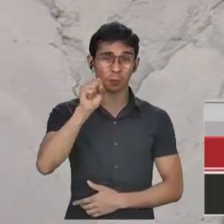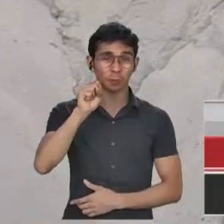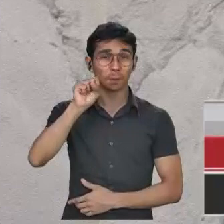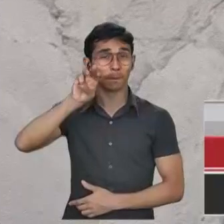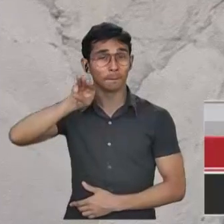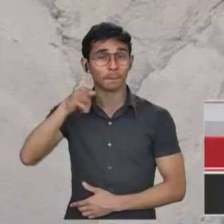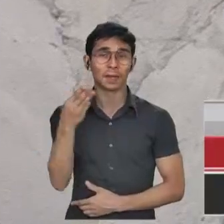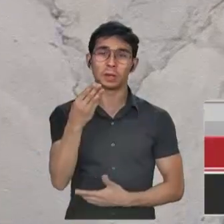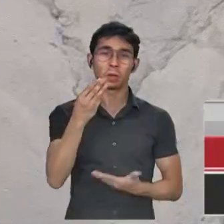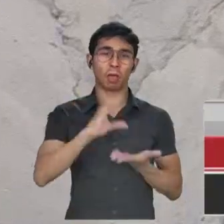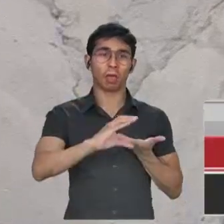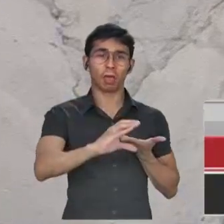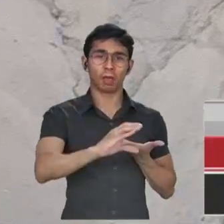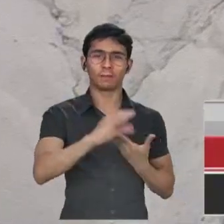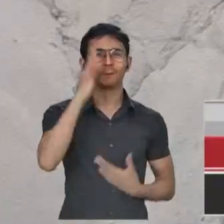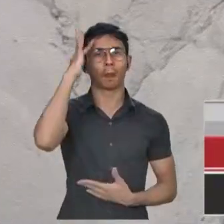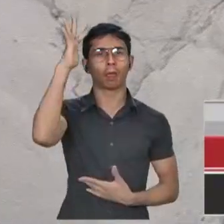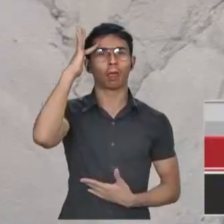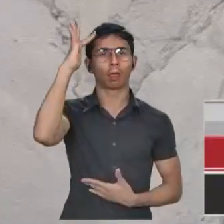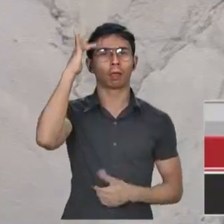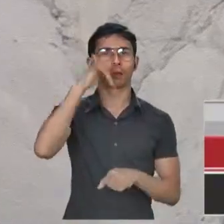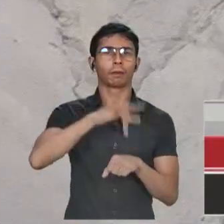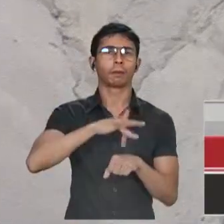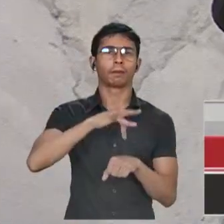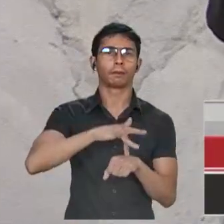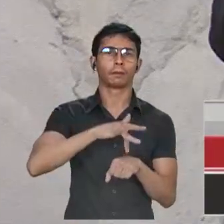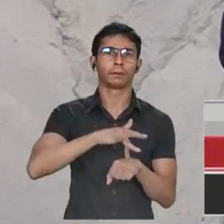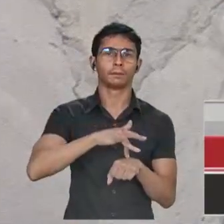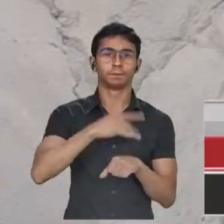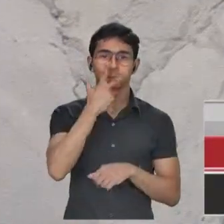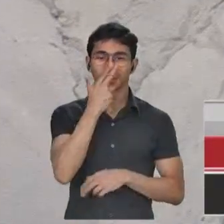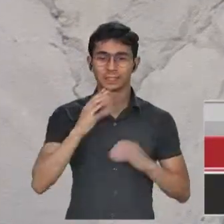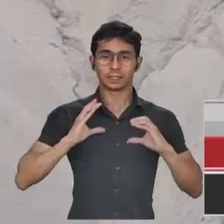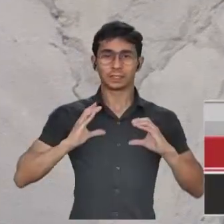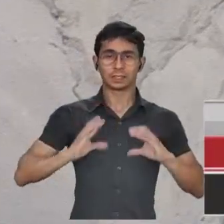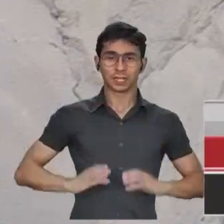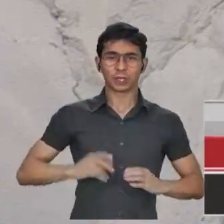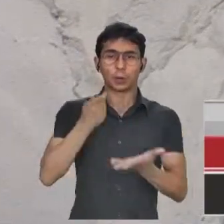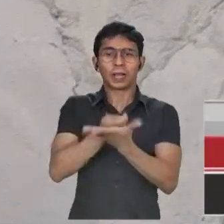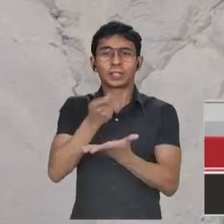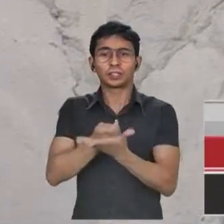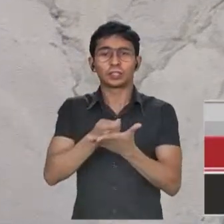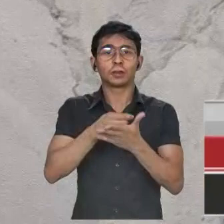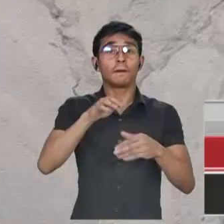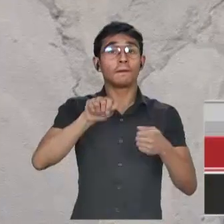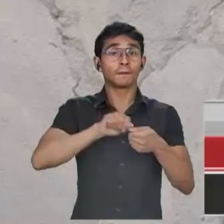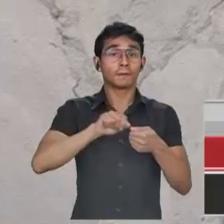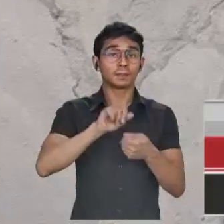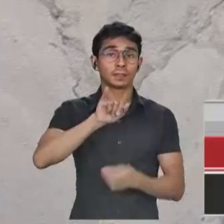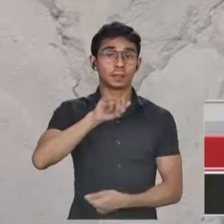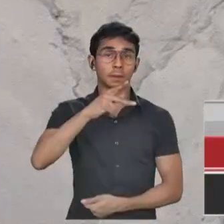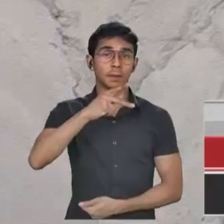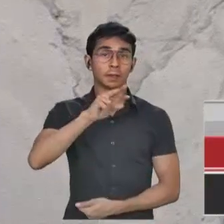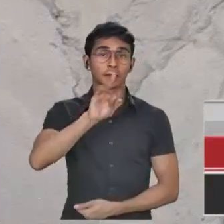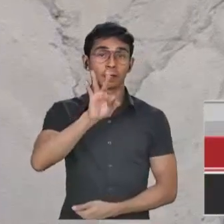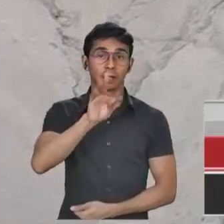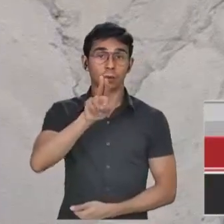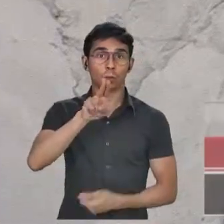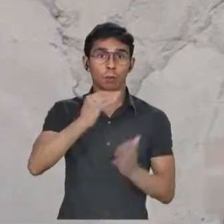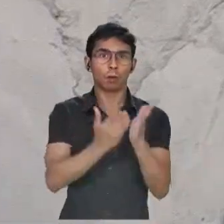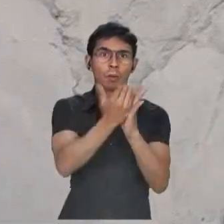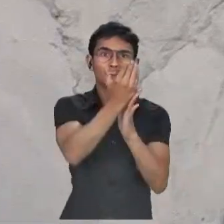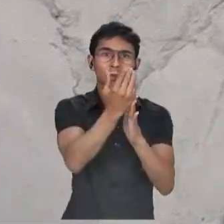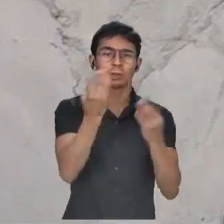nós estamos punindo o cidadão aumentando iptu aumentam de iptu sem falar que o